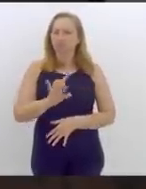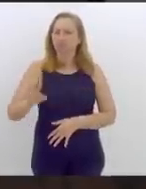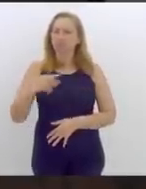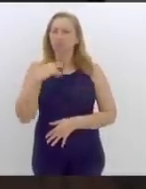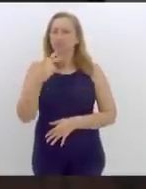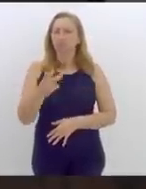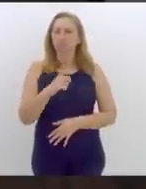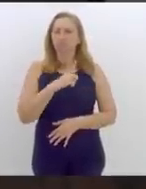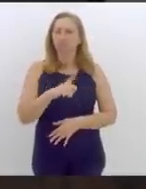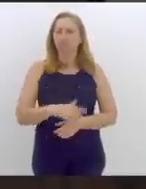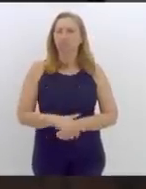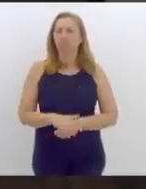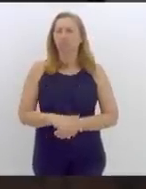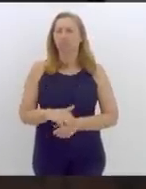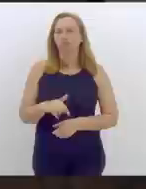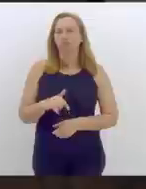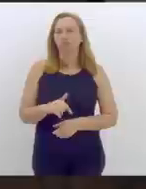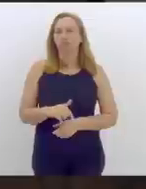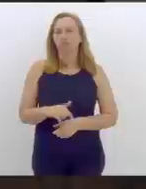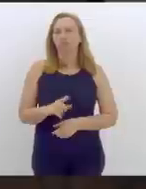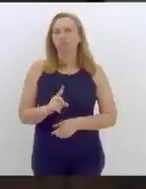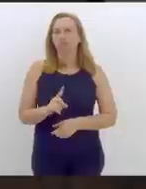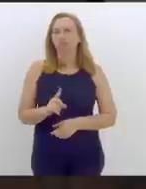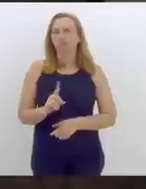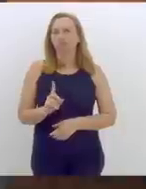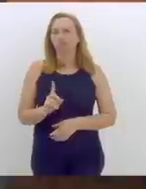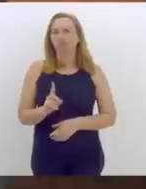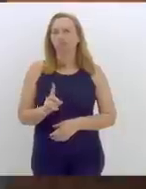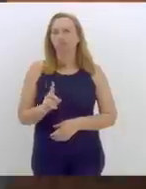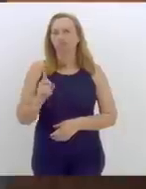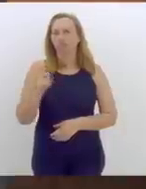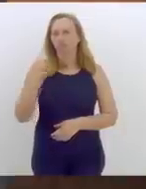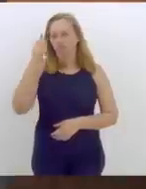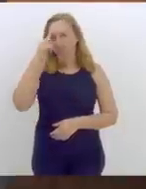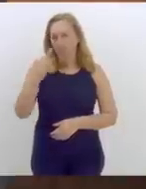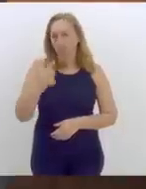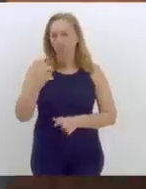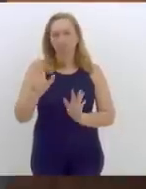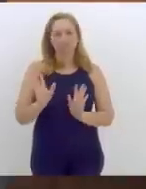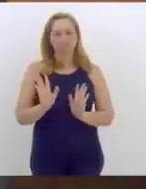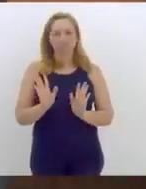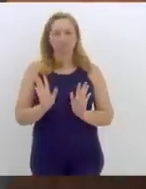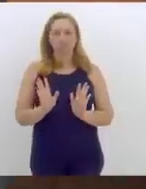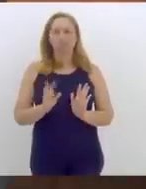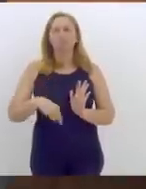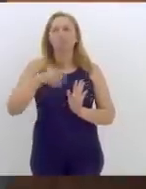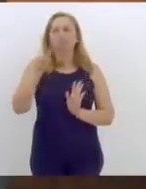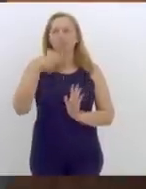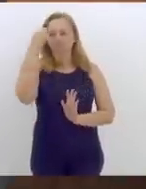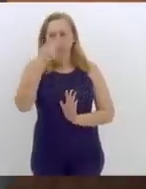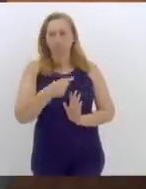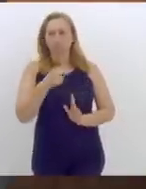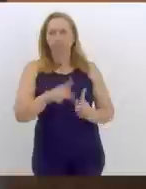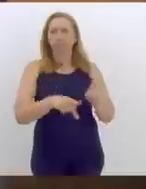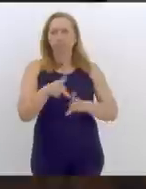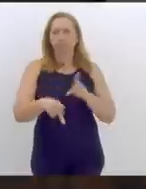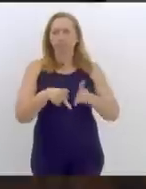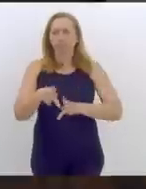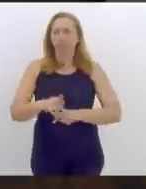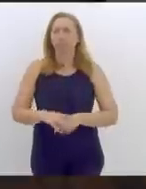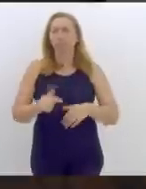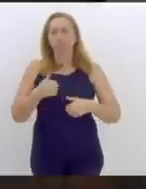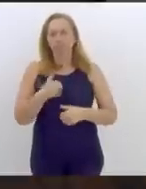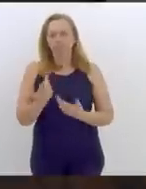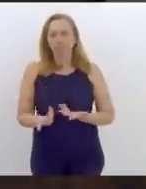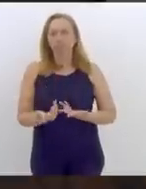ter voz pois aqui nós não somos detentores do nosso Mandato detentor do mandato é o povo é o povo que tem o mandato